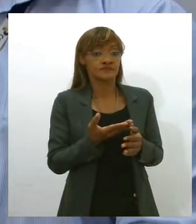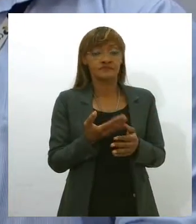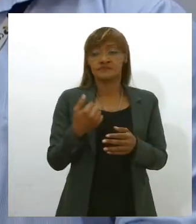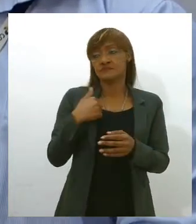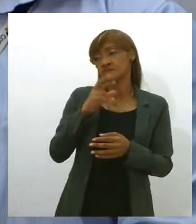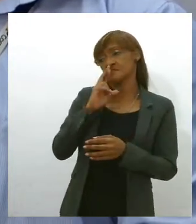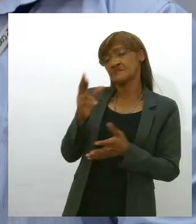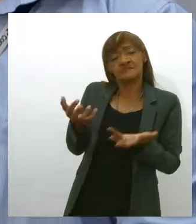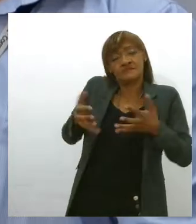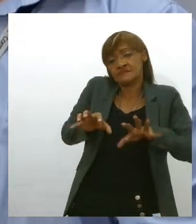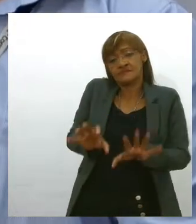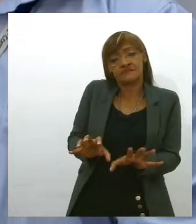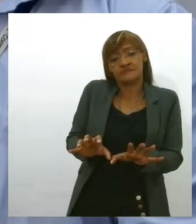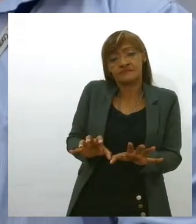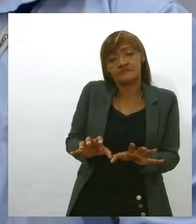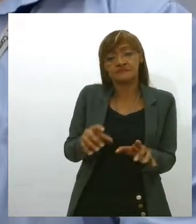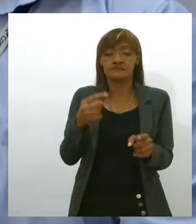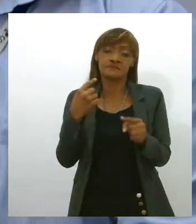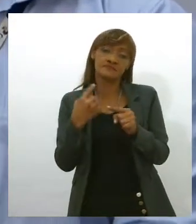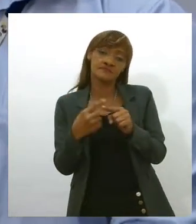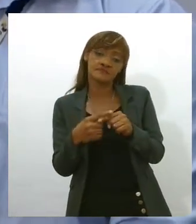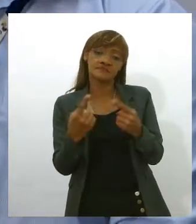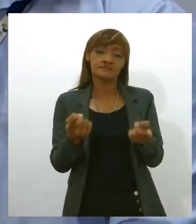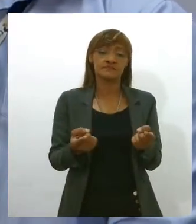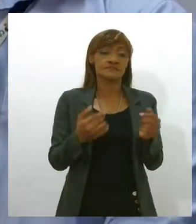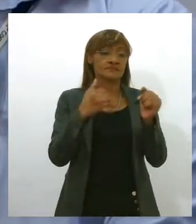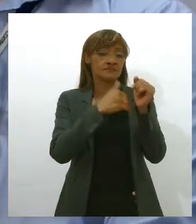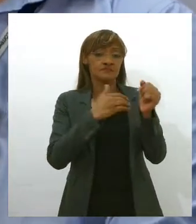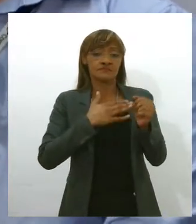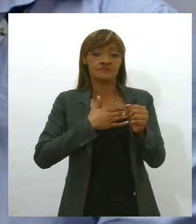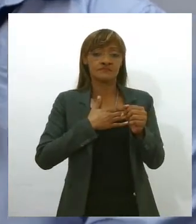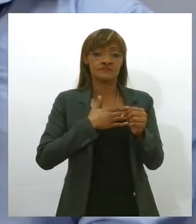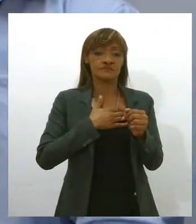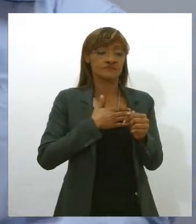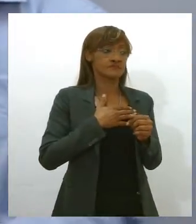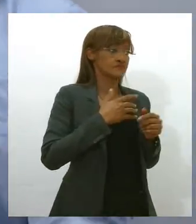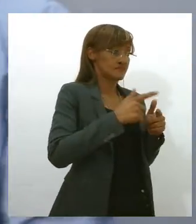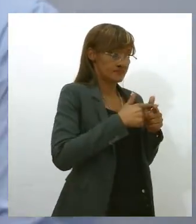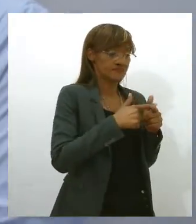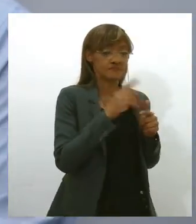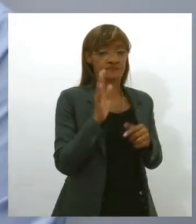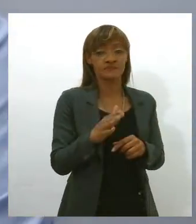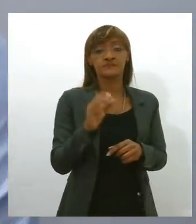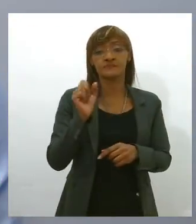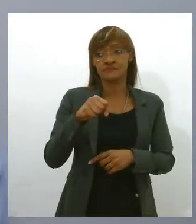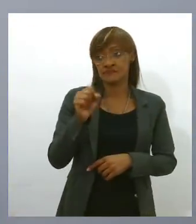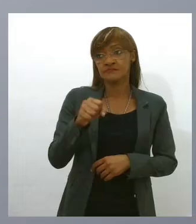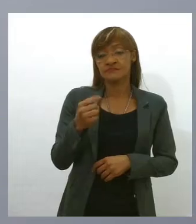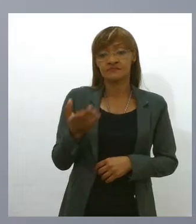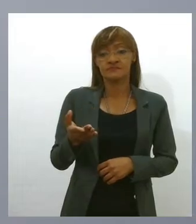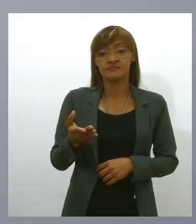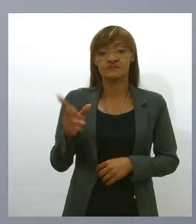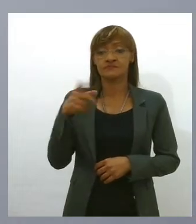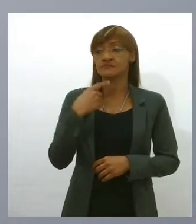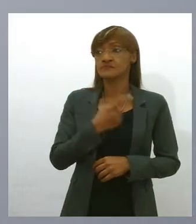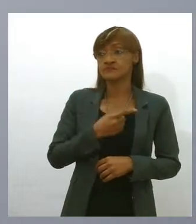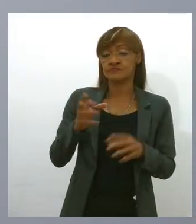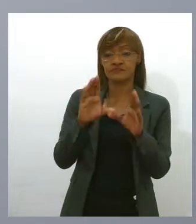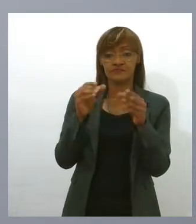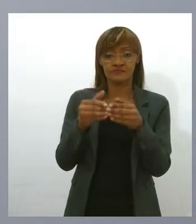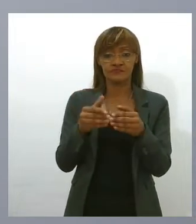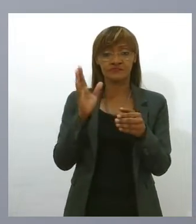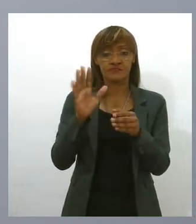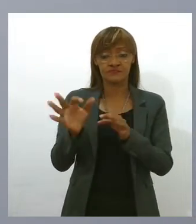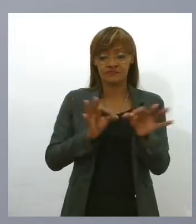não quero não porque isso é um dado sigiloso vai dar ruim é infelizmente né a nossa equipe vai estar preparada né para fazer a